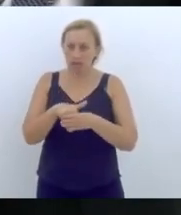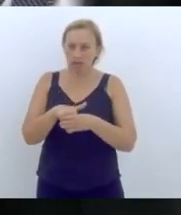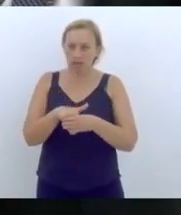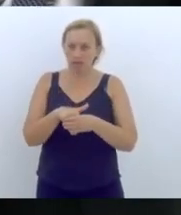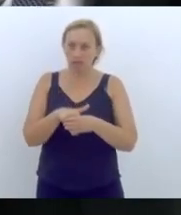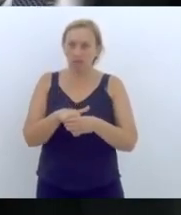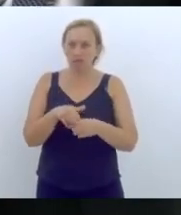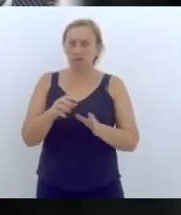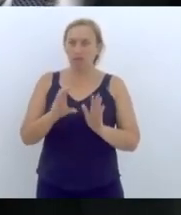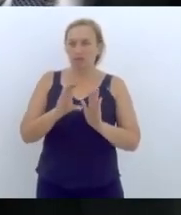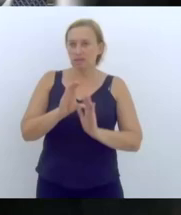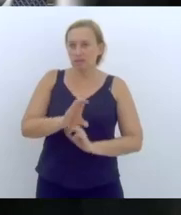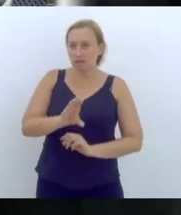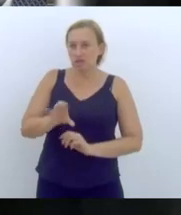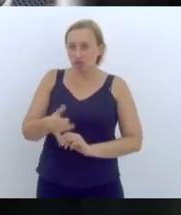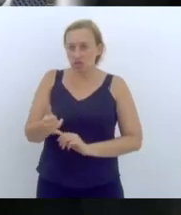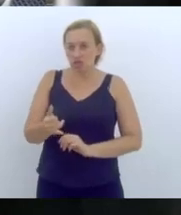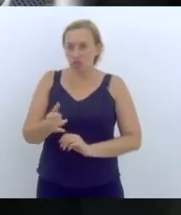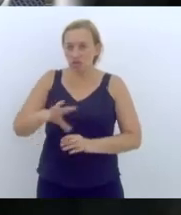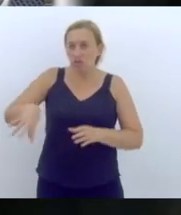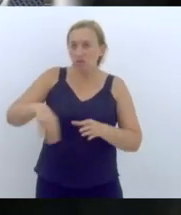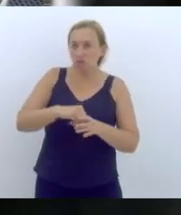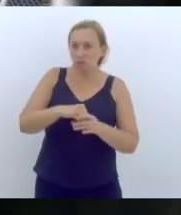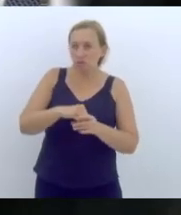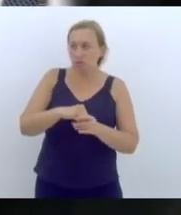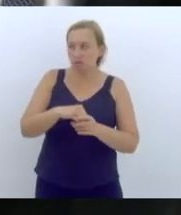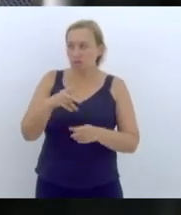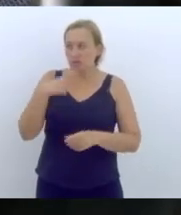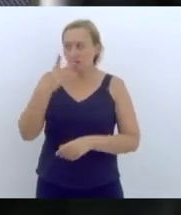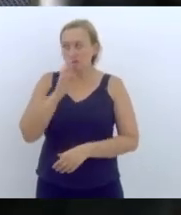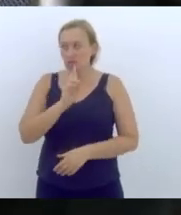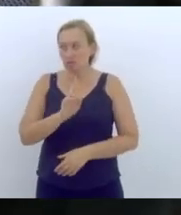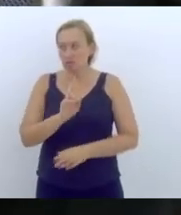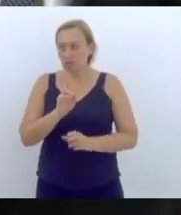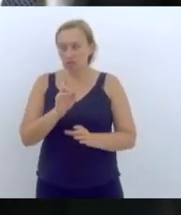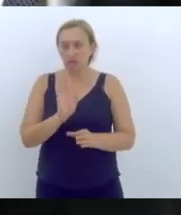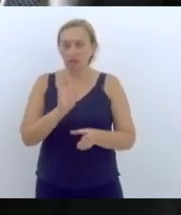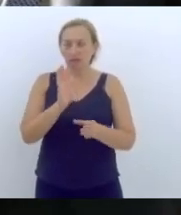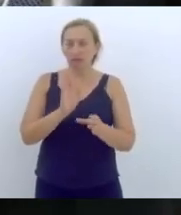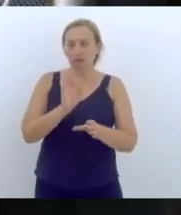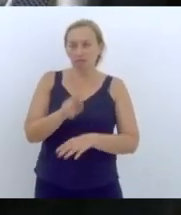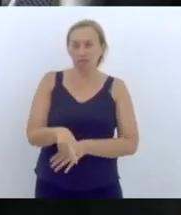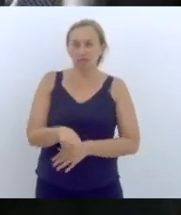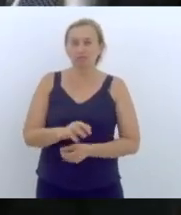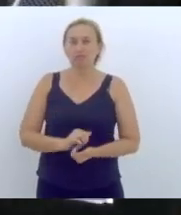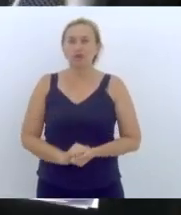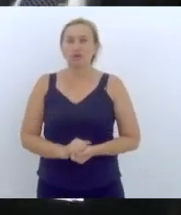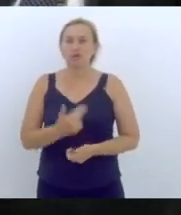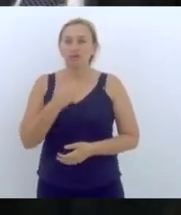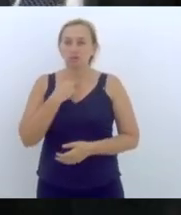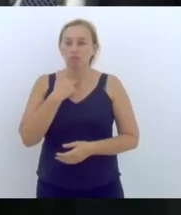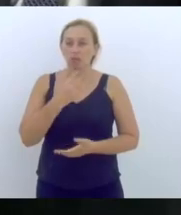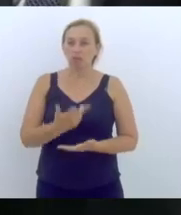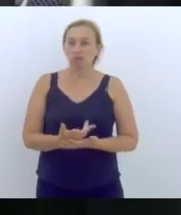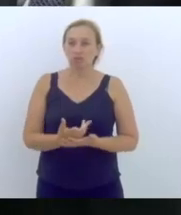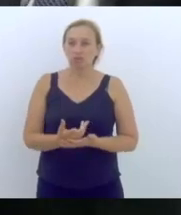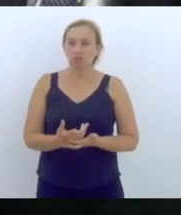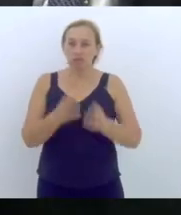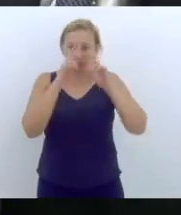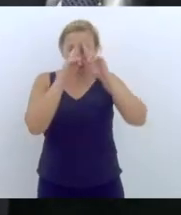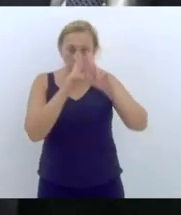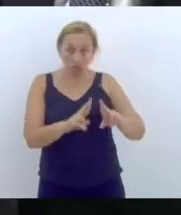parecer da CCJ, tendo sido, inclusive, proclamado o resultado. Não se pode tirar o projeto de pauta. É o mínimo de respeito ao